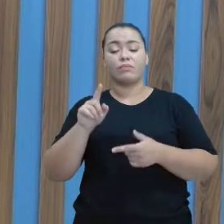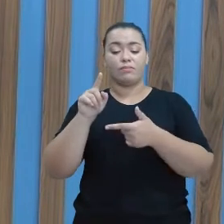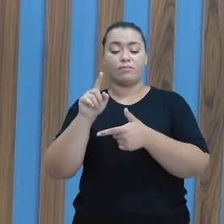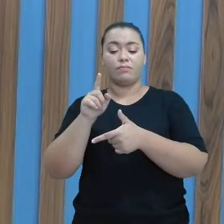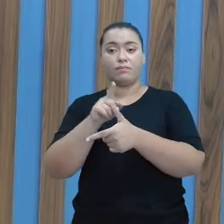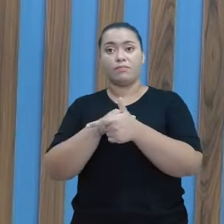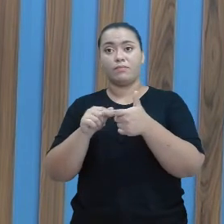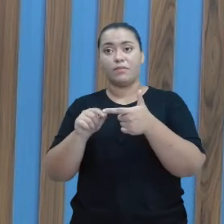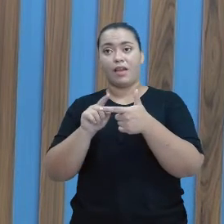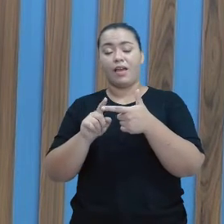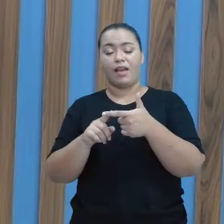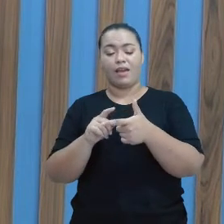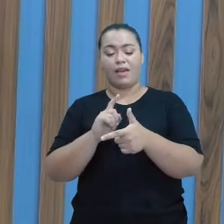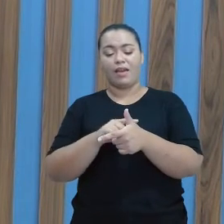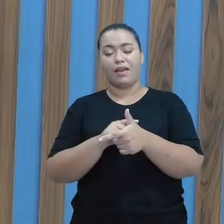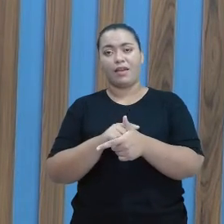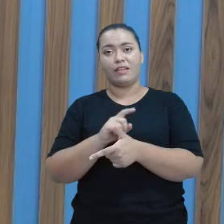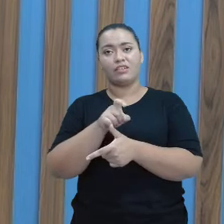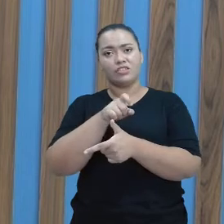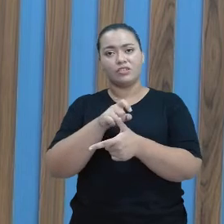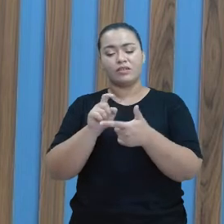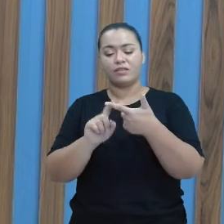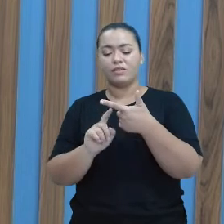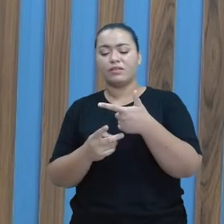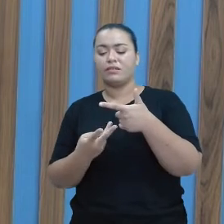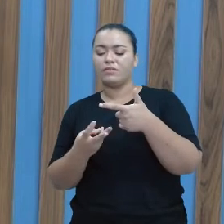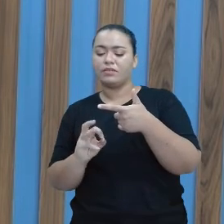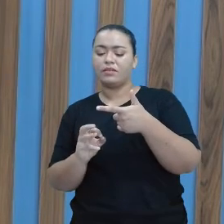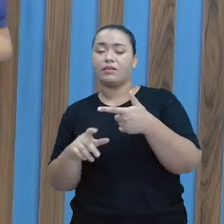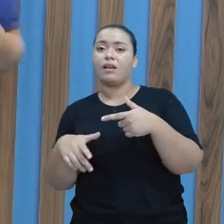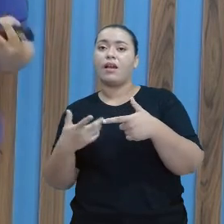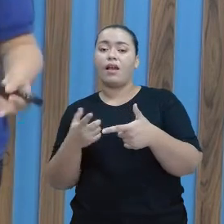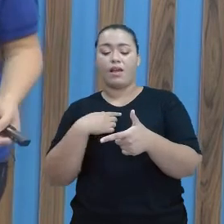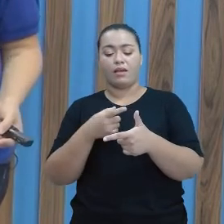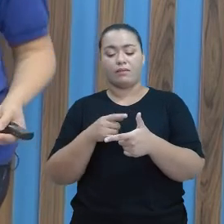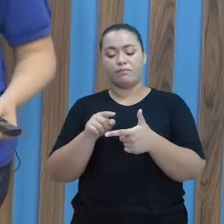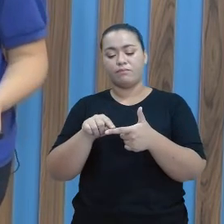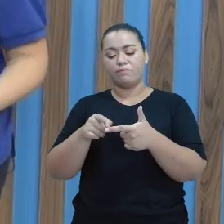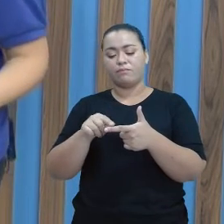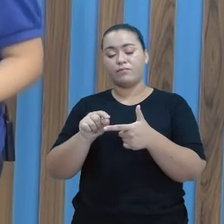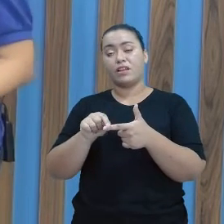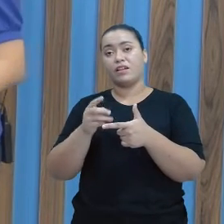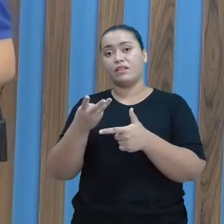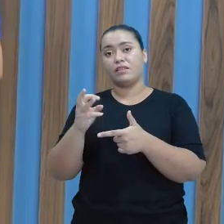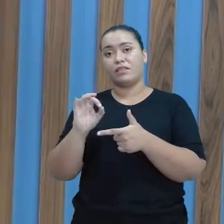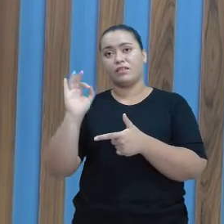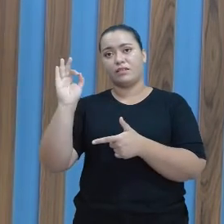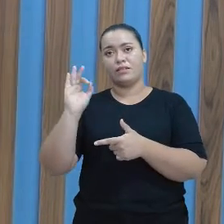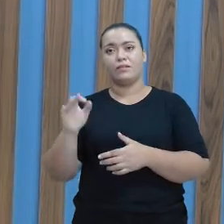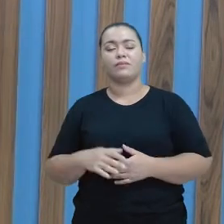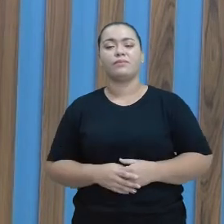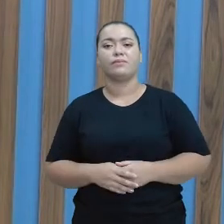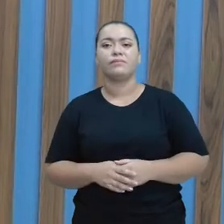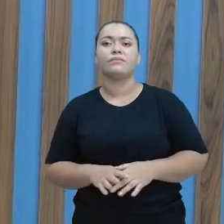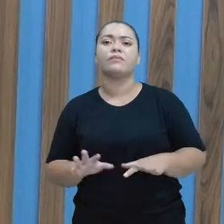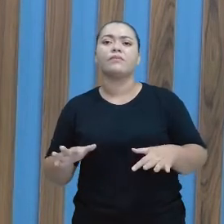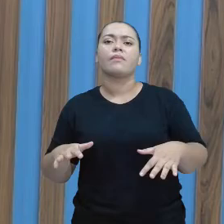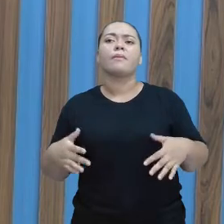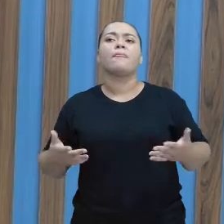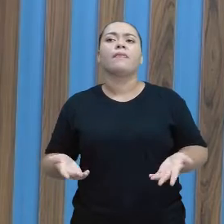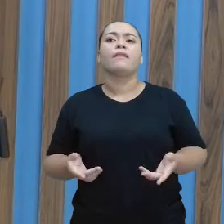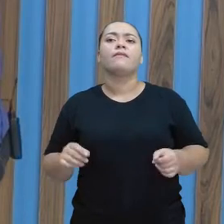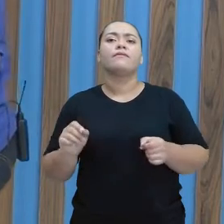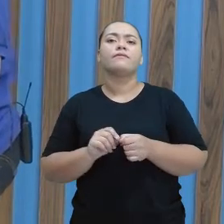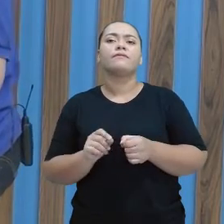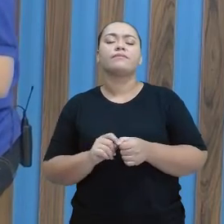tenho o cateto X, eu tenho o cateto 30 e tenho o ângulo de 30 graus, tá certo? Então a ideia aqui é fazer esse